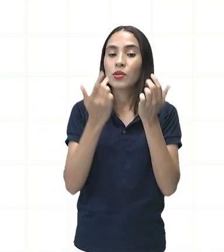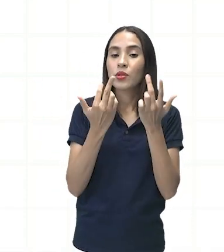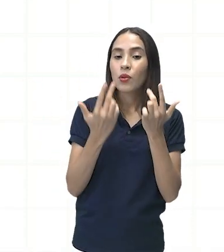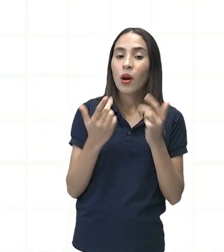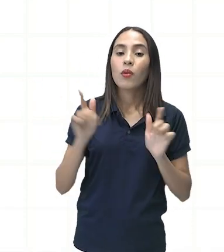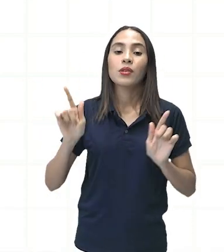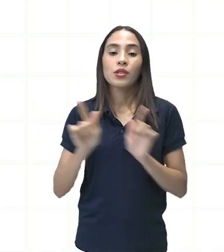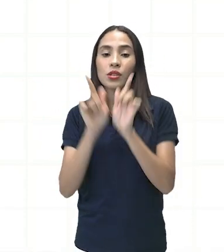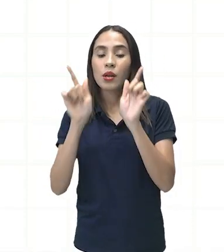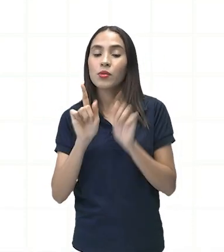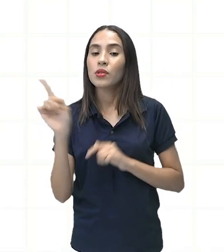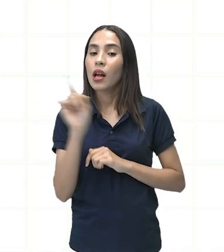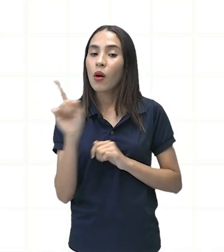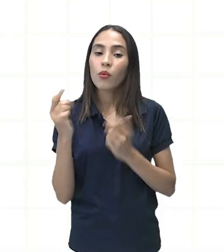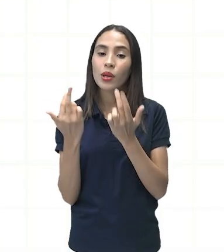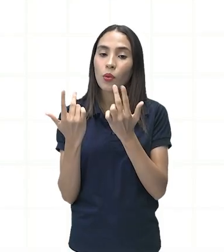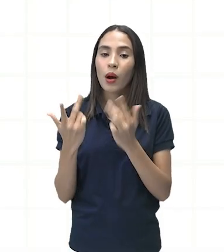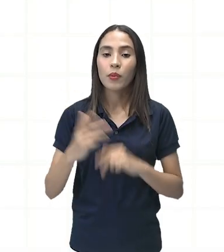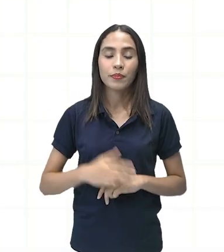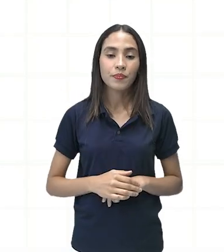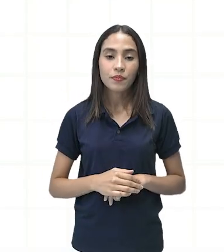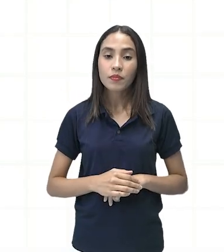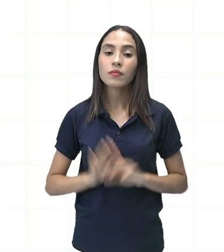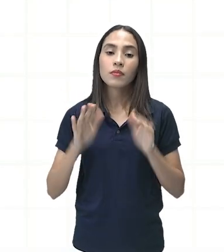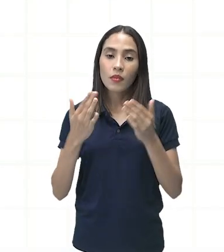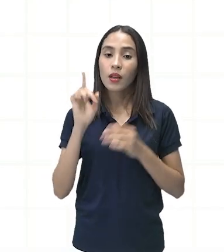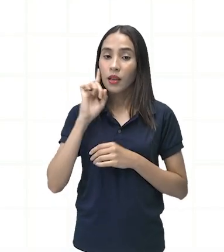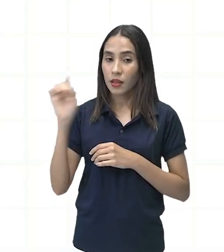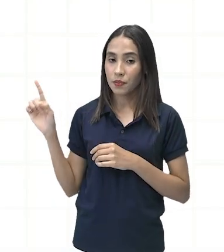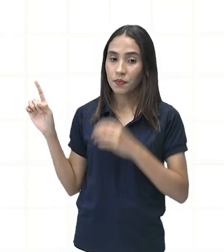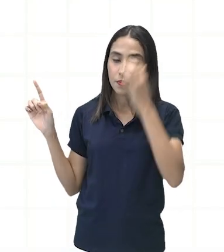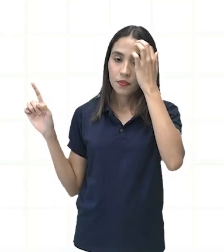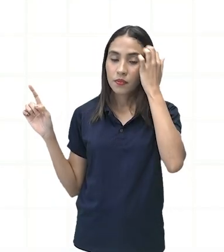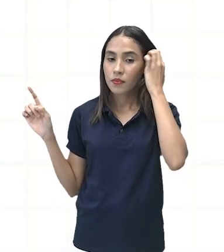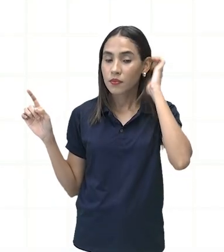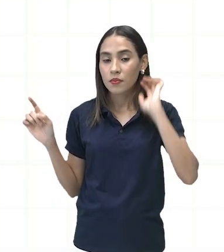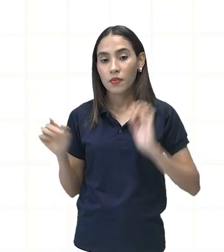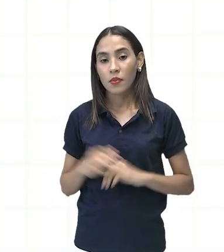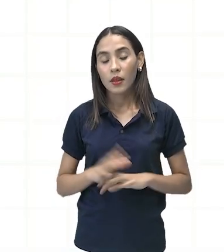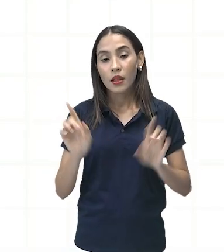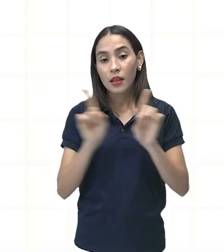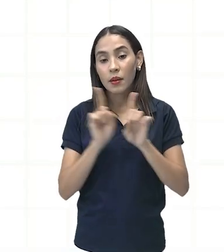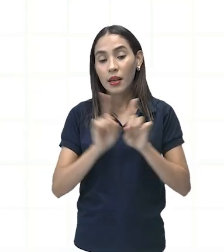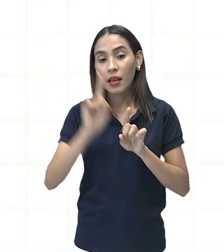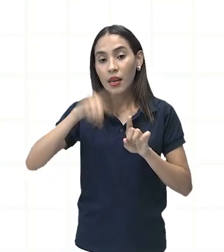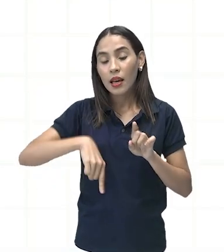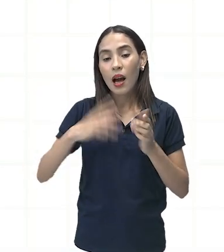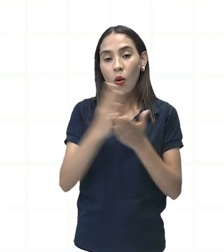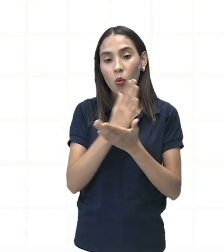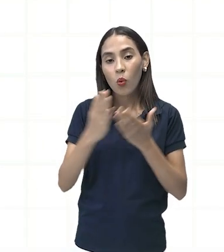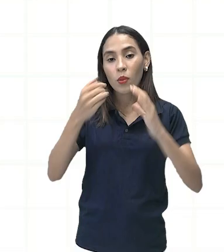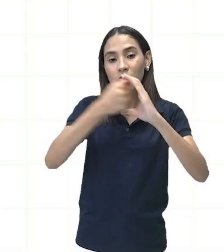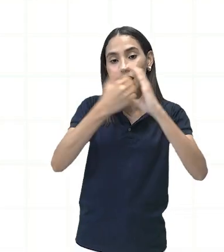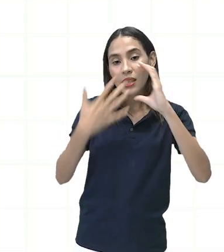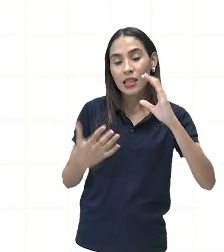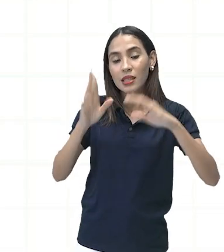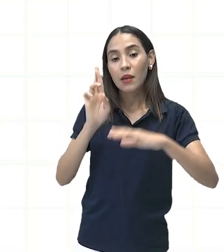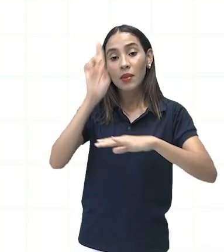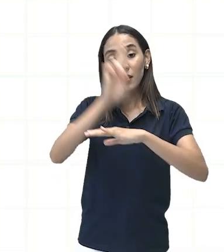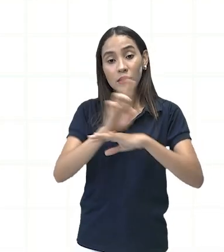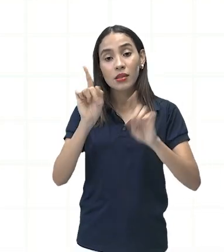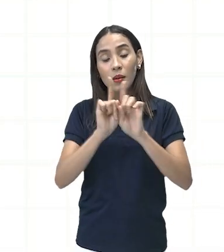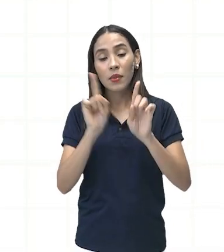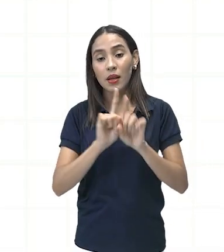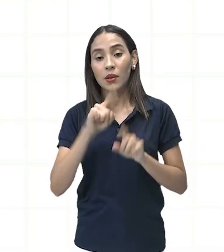idênticos e gêmeos não idênticos? Dessa forma, ok? Então, essas são algumas das representações